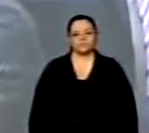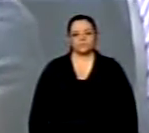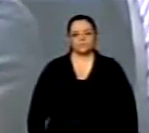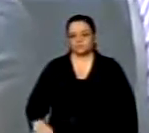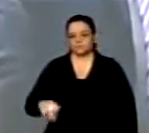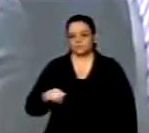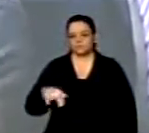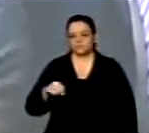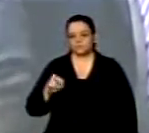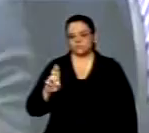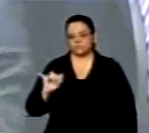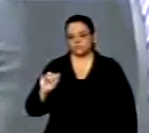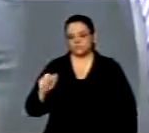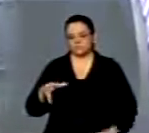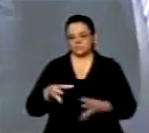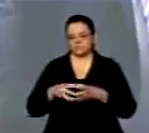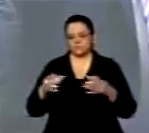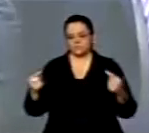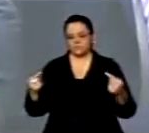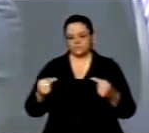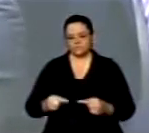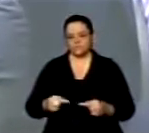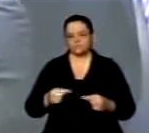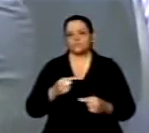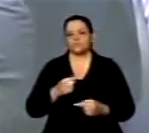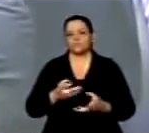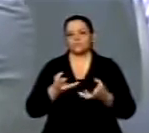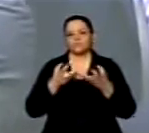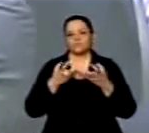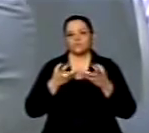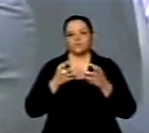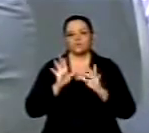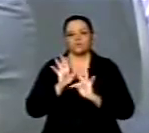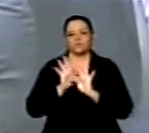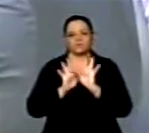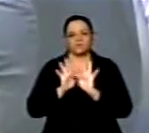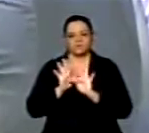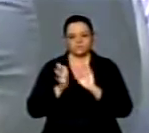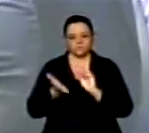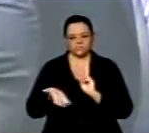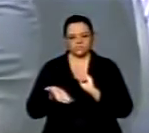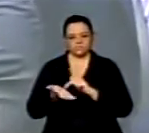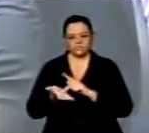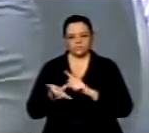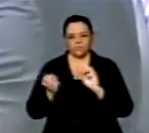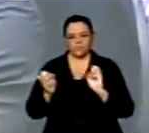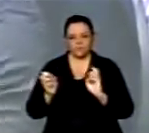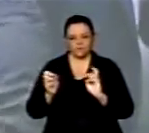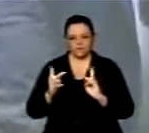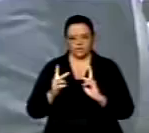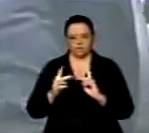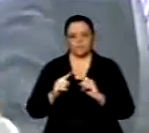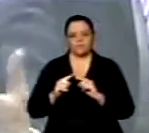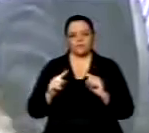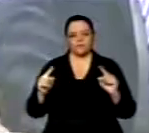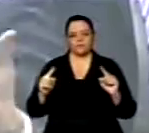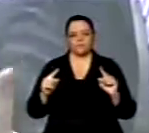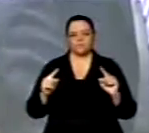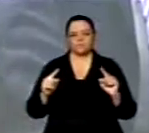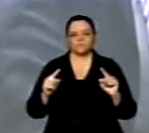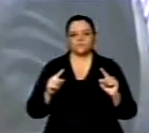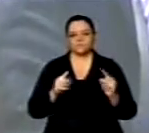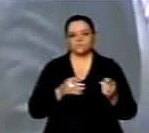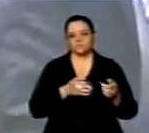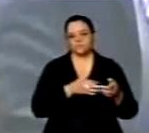da minoria, da oposição, são favoráveis ao texto original. No entanto, foi, no decorrer